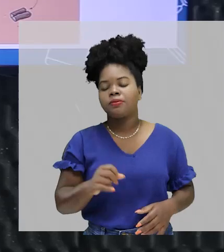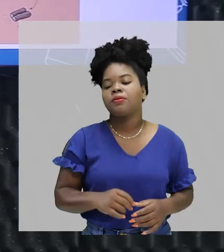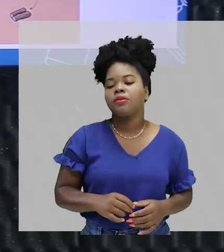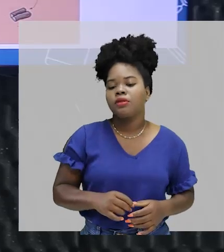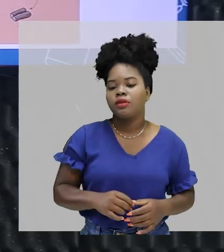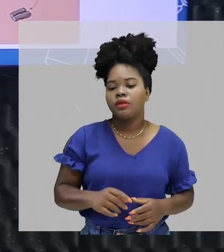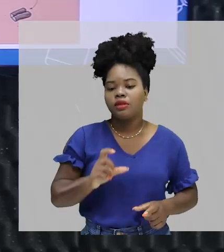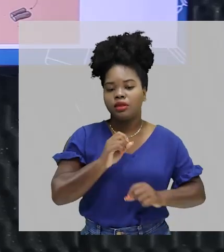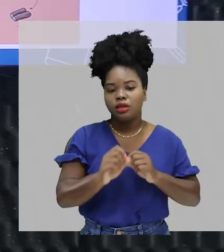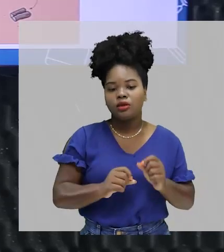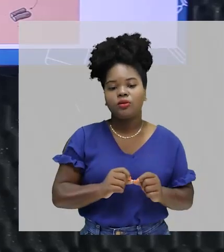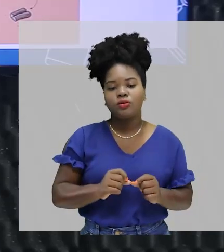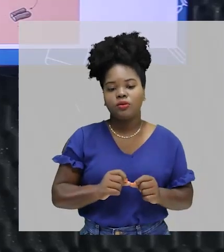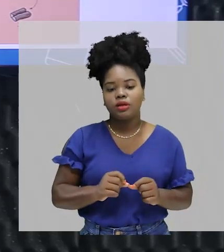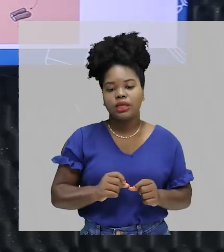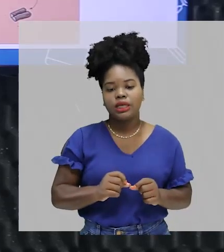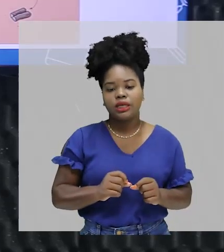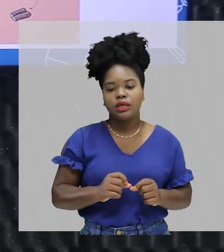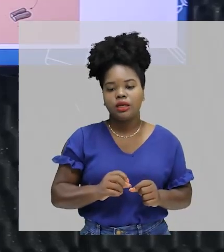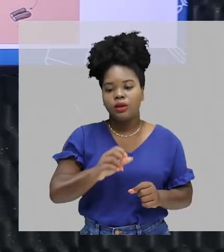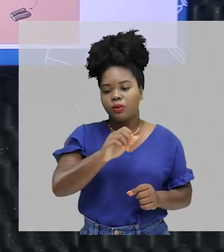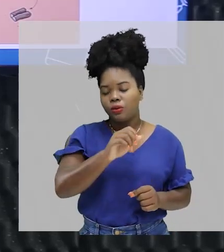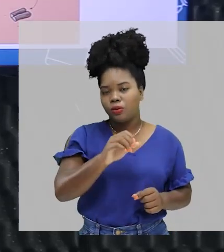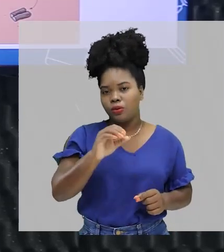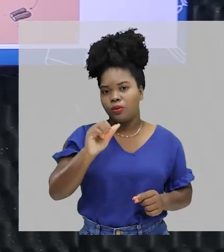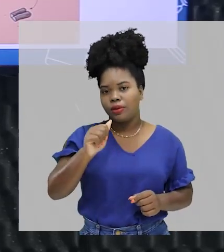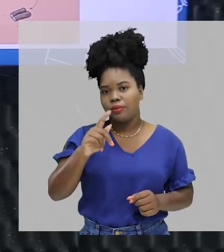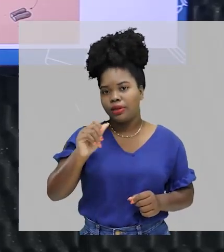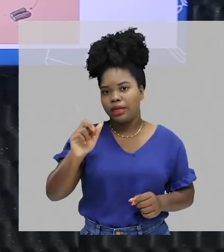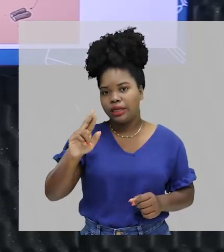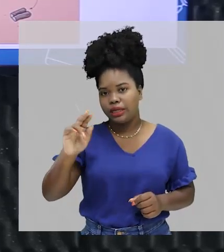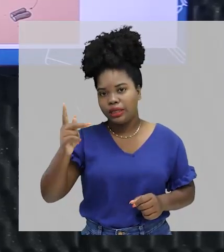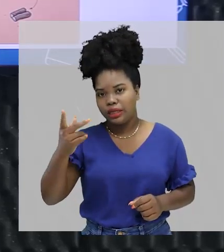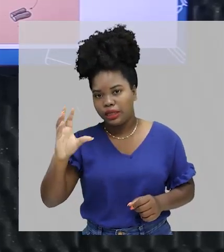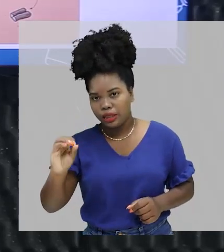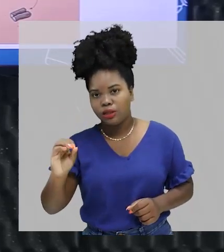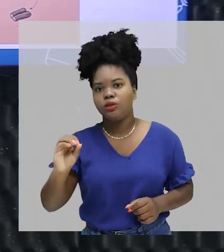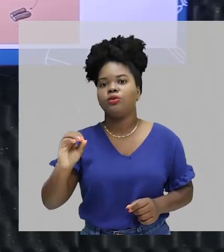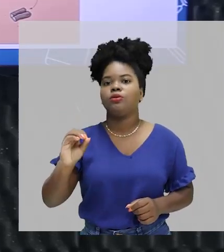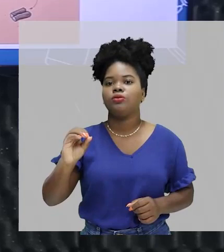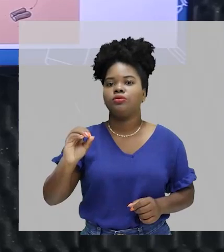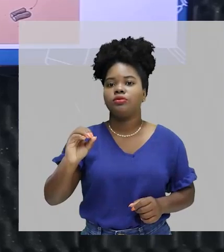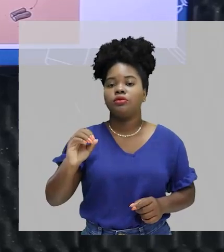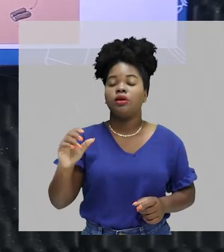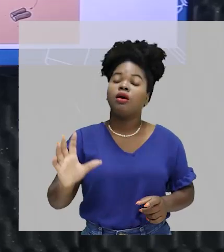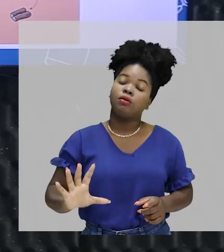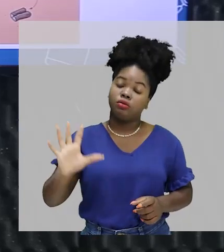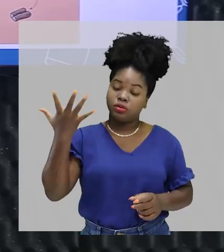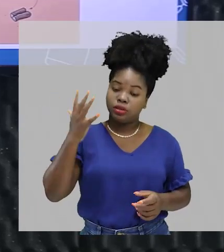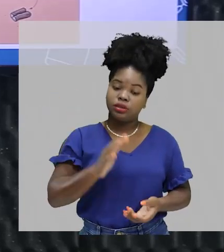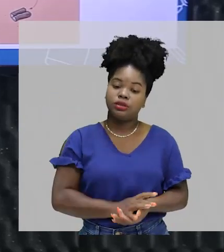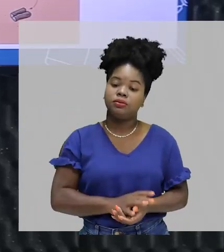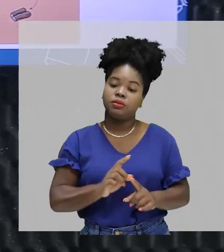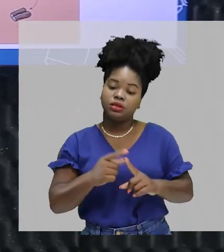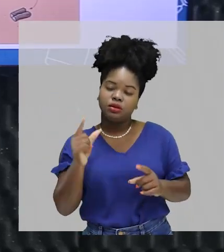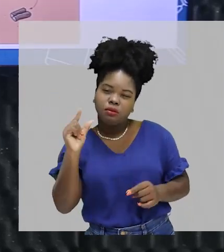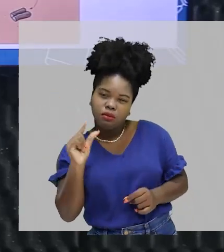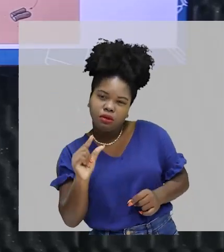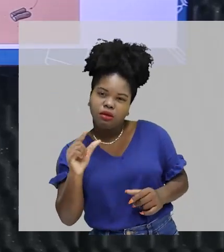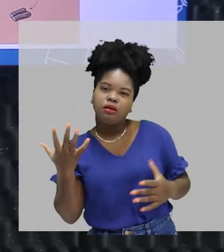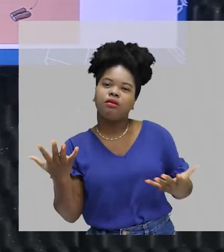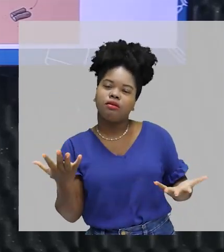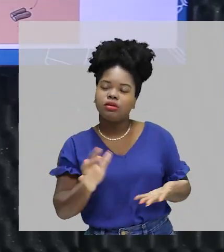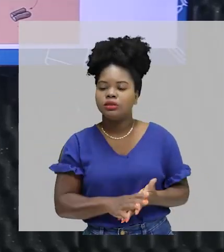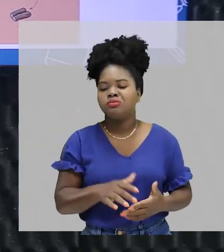em nosso corpo, ele vai acusar, só que vai acusar uma radiação extremamente pequena, não vai gerar